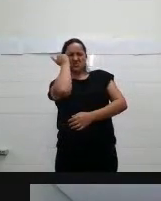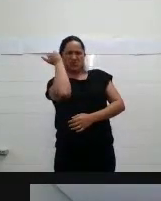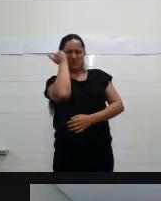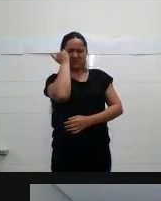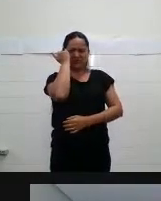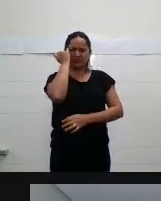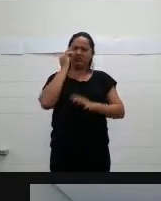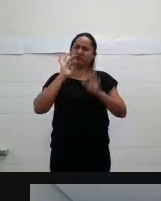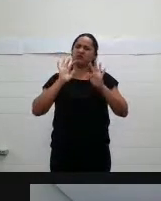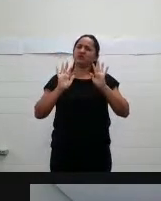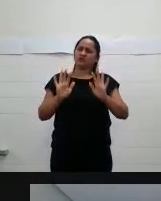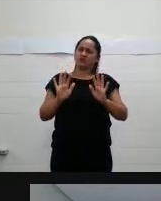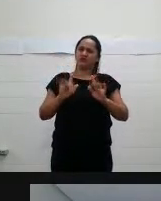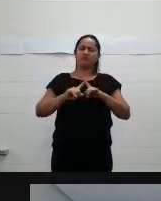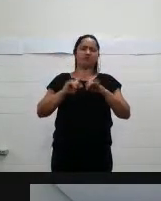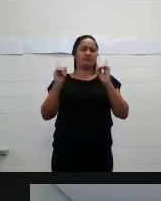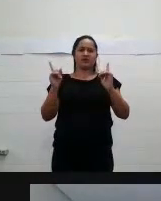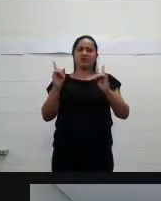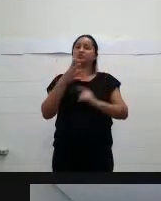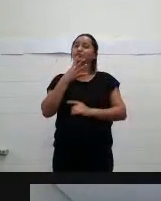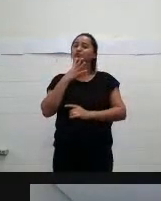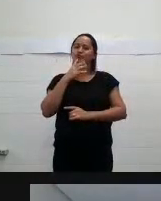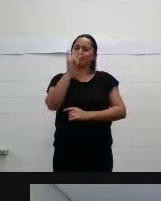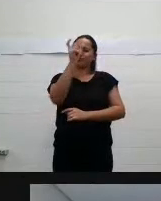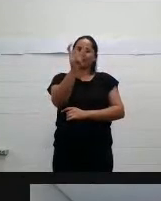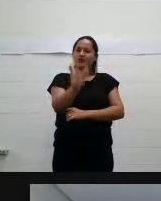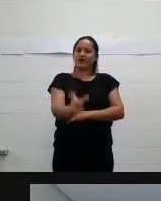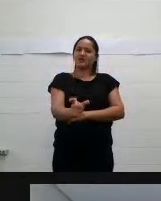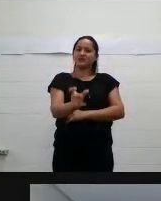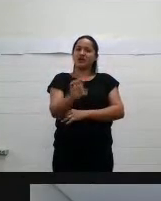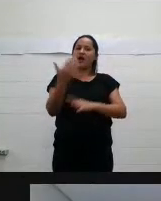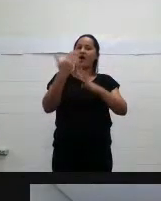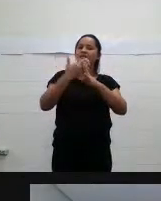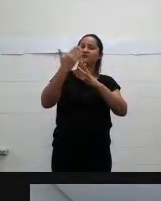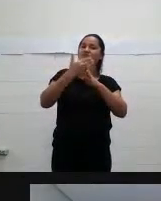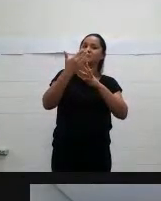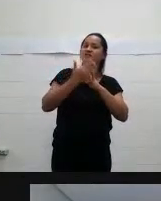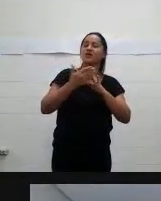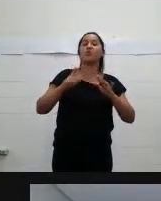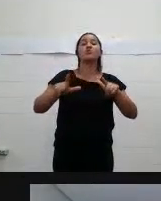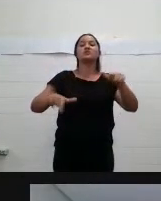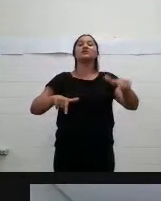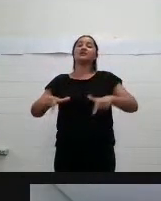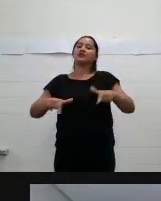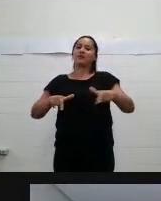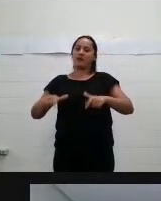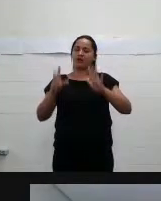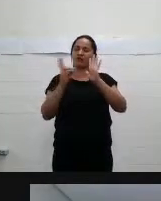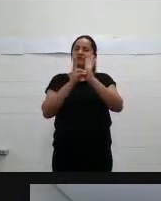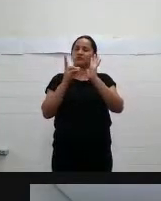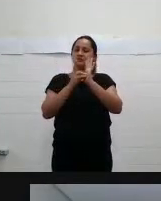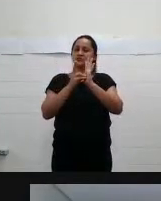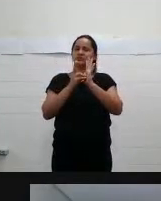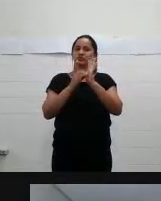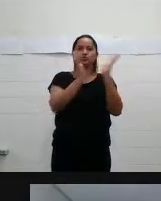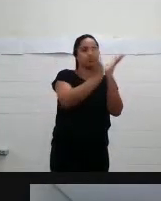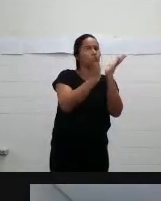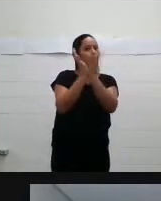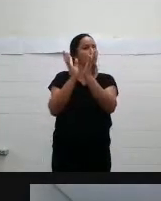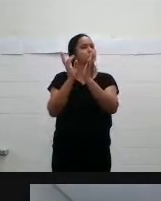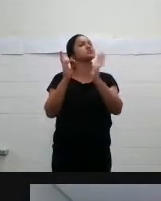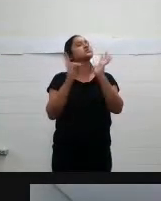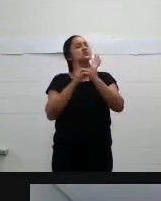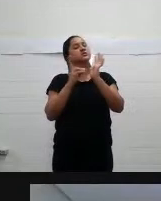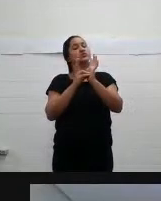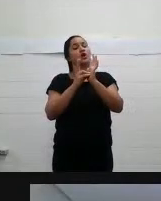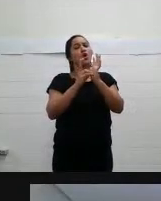Brasil. Mas o que não se conhece é a divisão de trabalho das comunidades indígenas. Não é? A divisão de trabalho dentro dessas